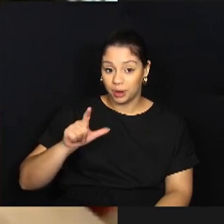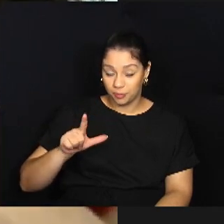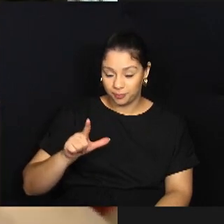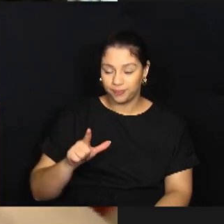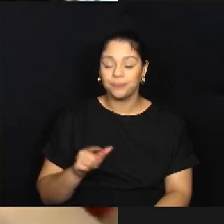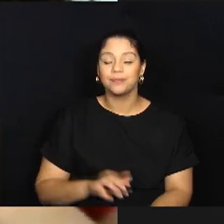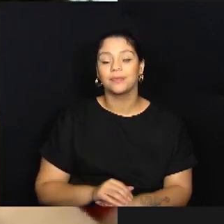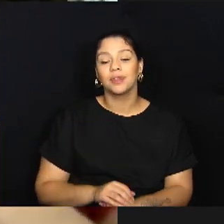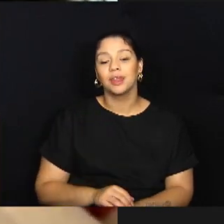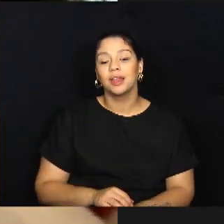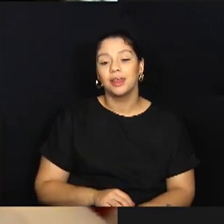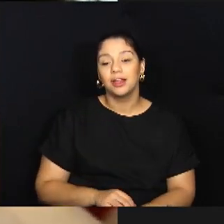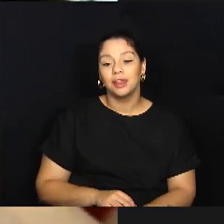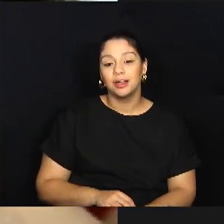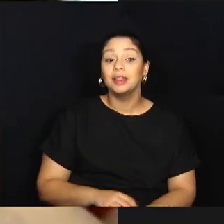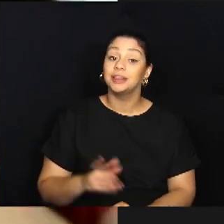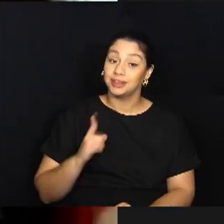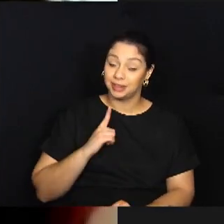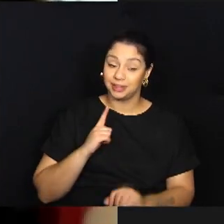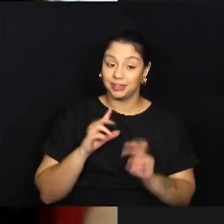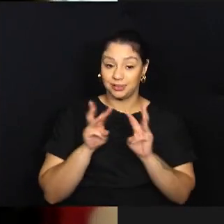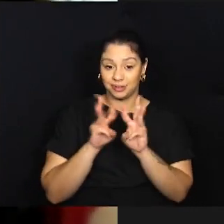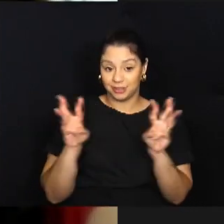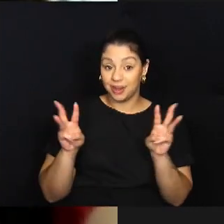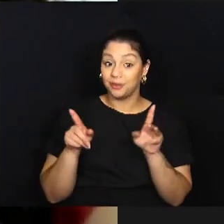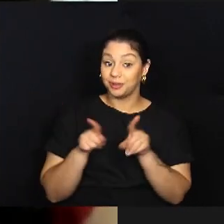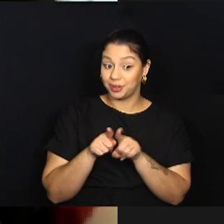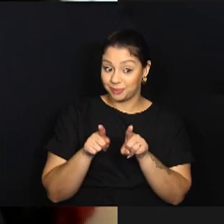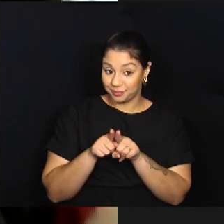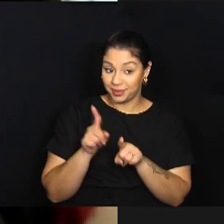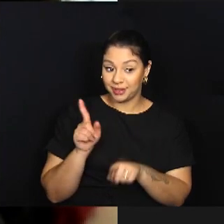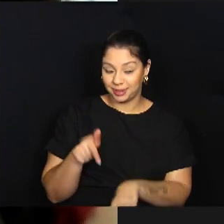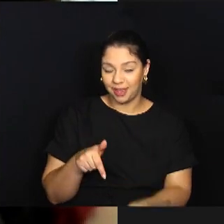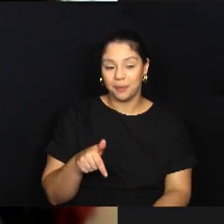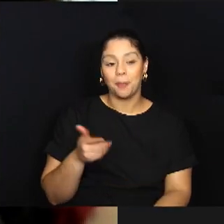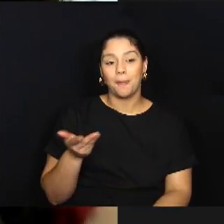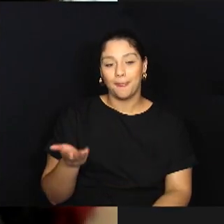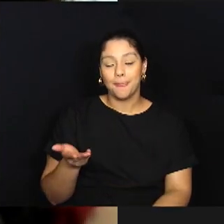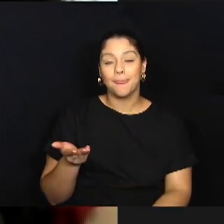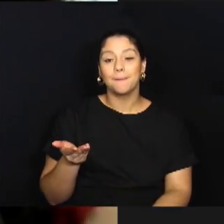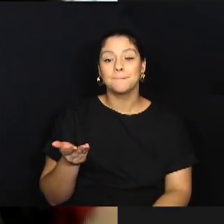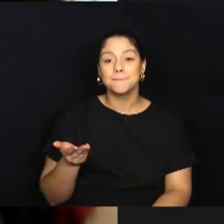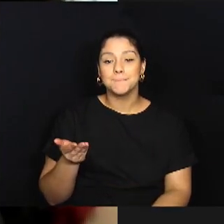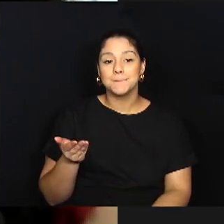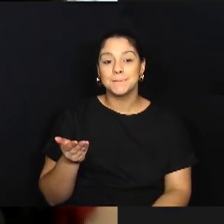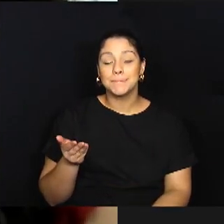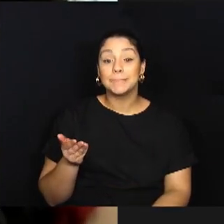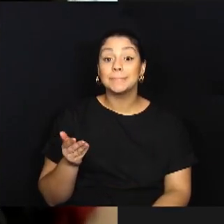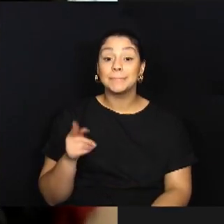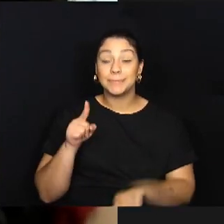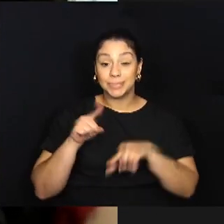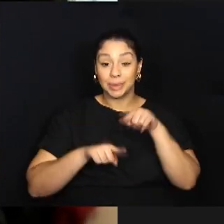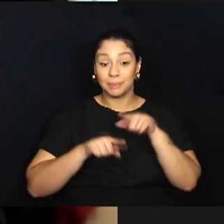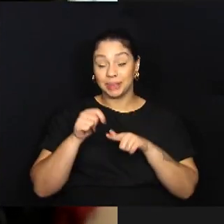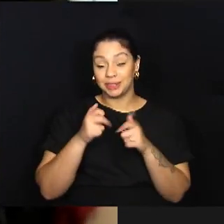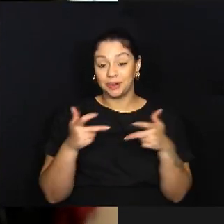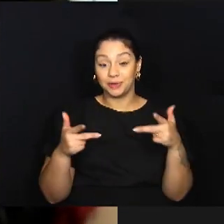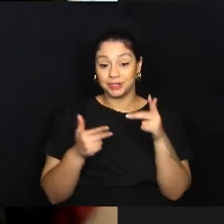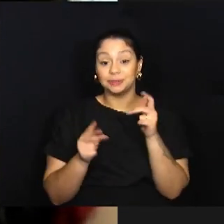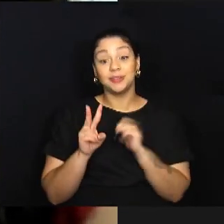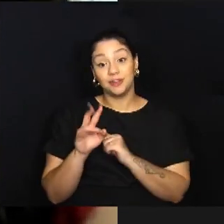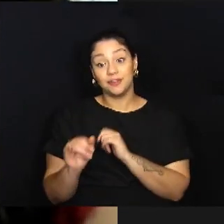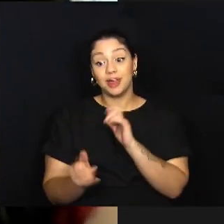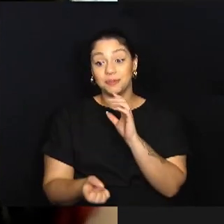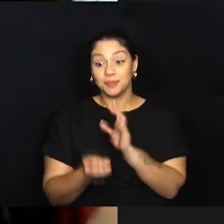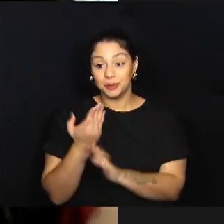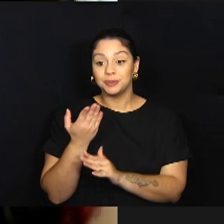Cultural. A gente tem um site, que é o dajanela.com.br, e esse material que a gente vai produzir agora, vamos